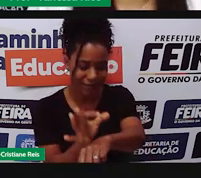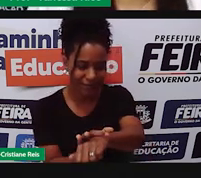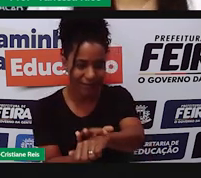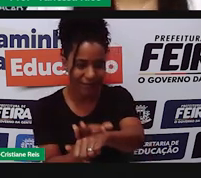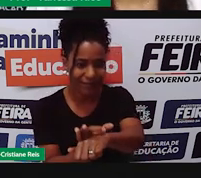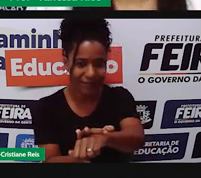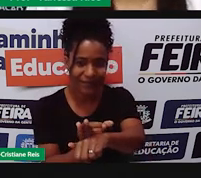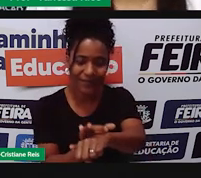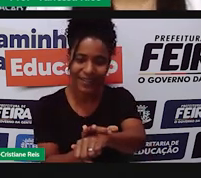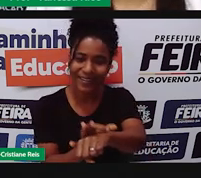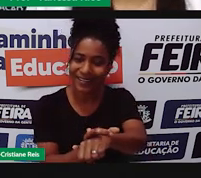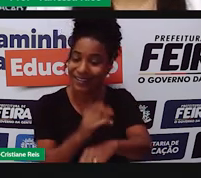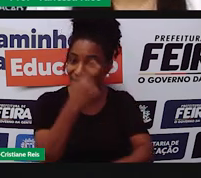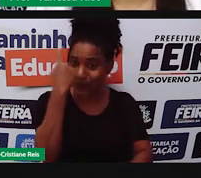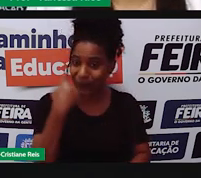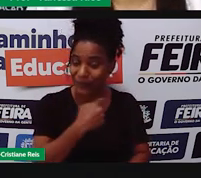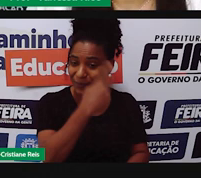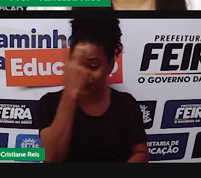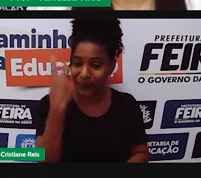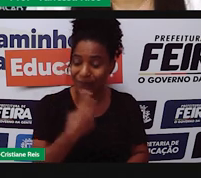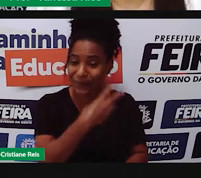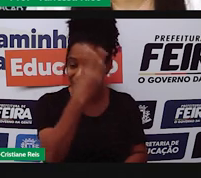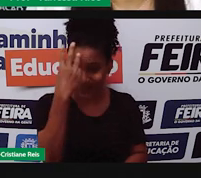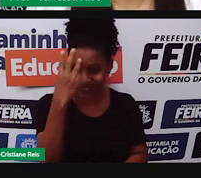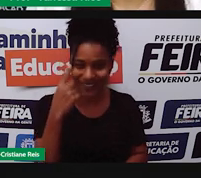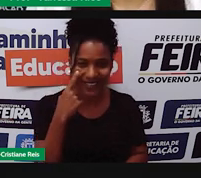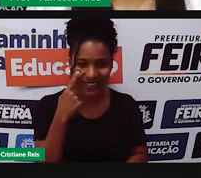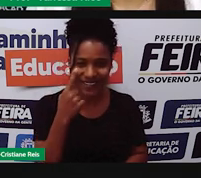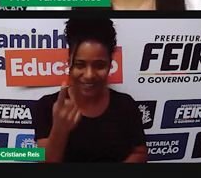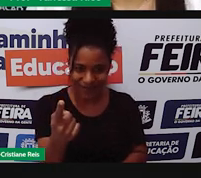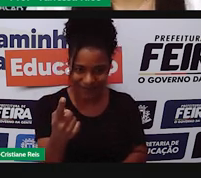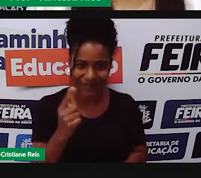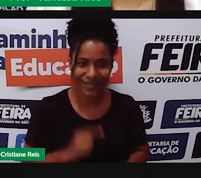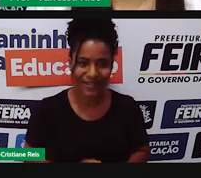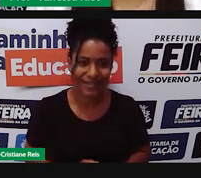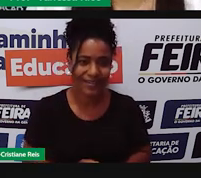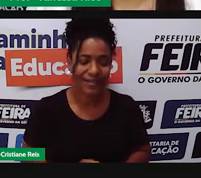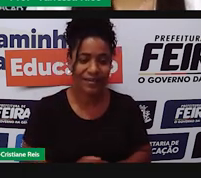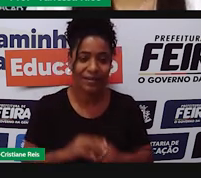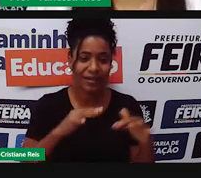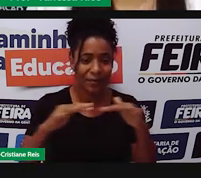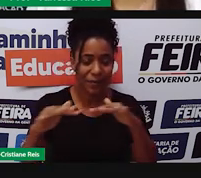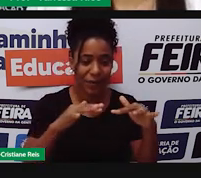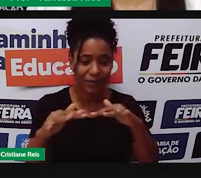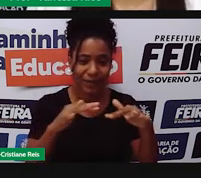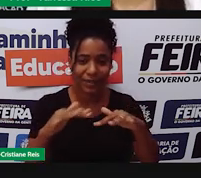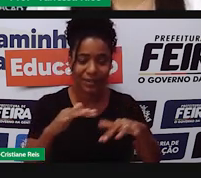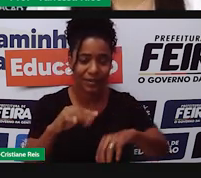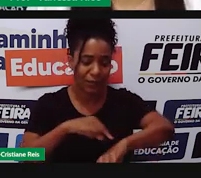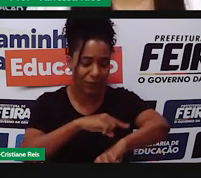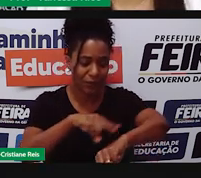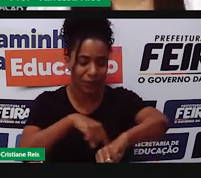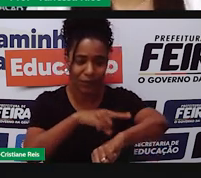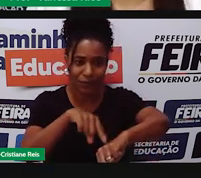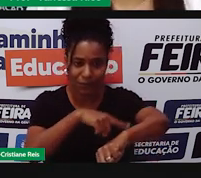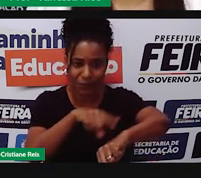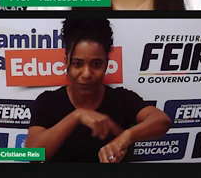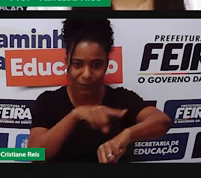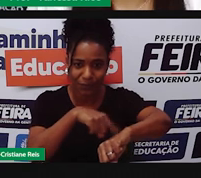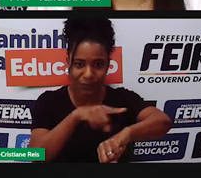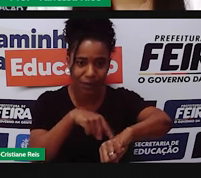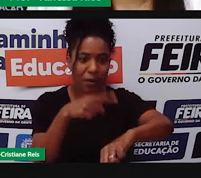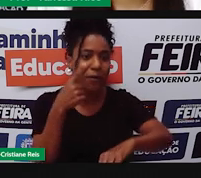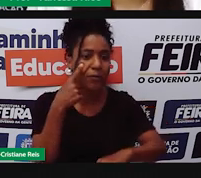de ponteiro, nós observamos as horas através da movimentação dos ponteiros. Então, os ponteiros é